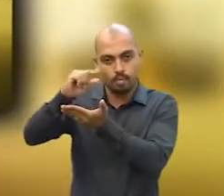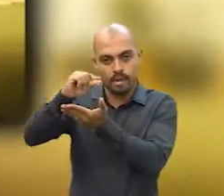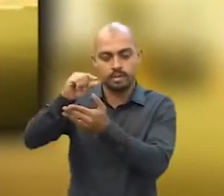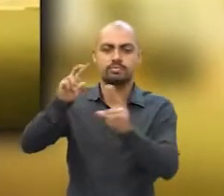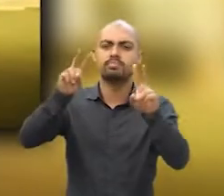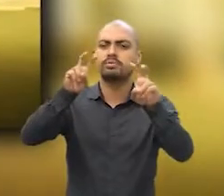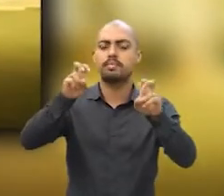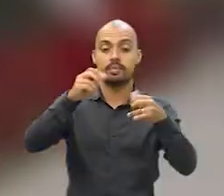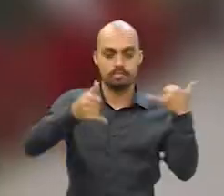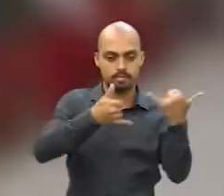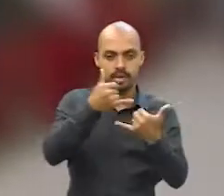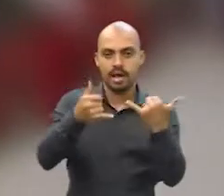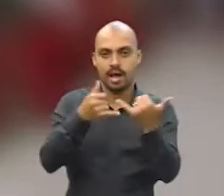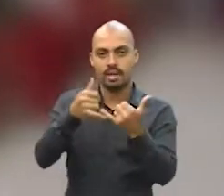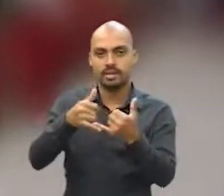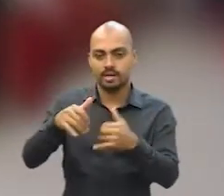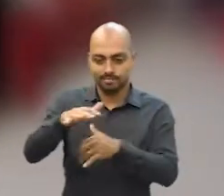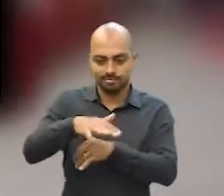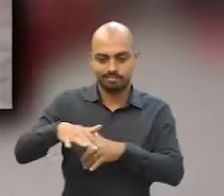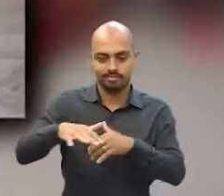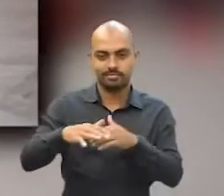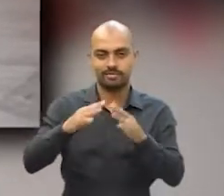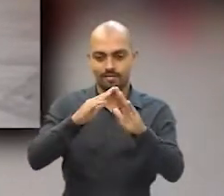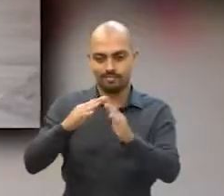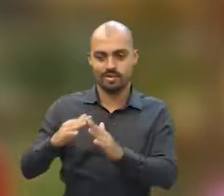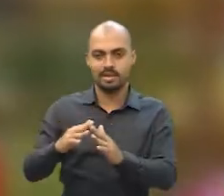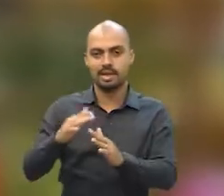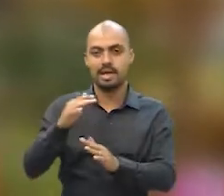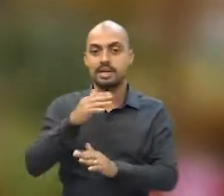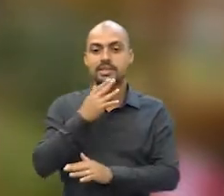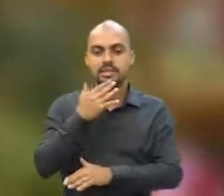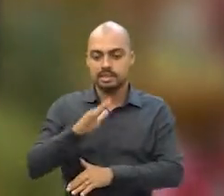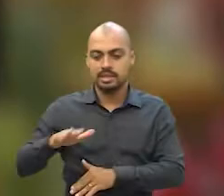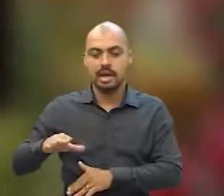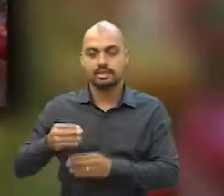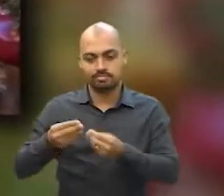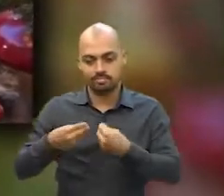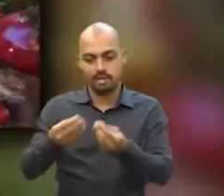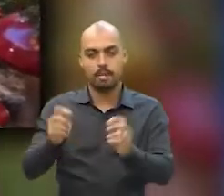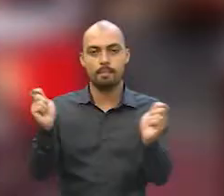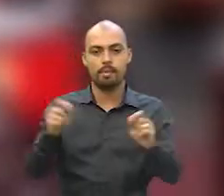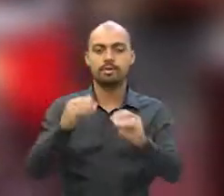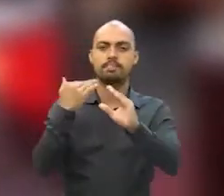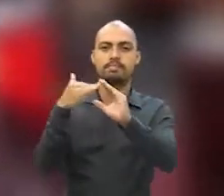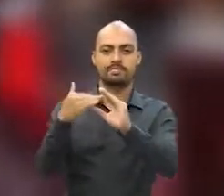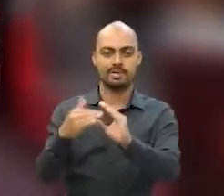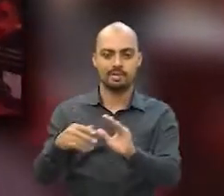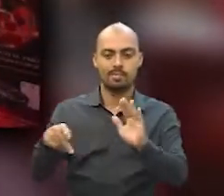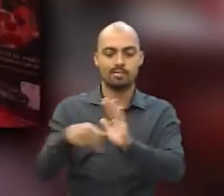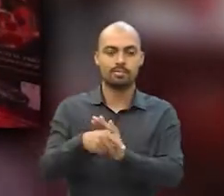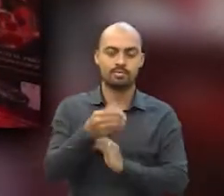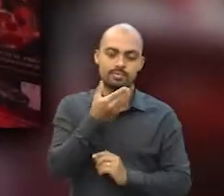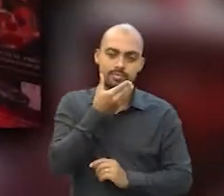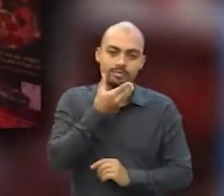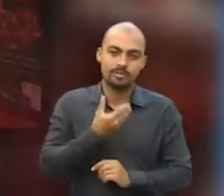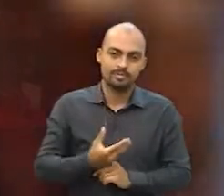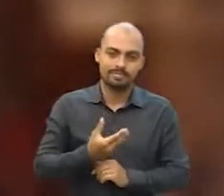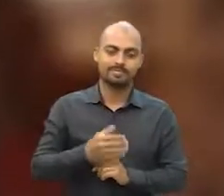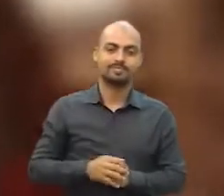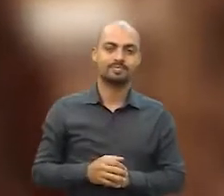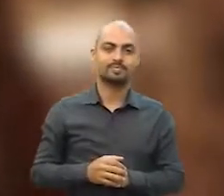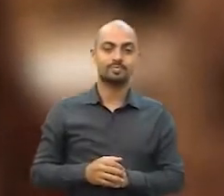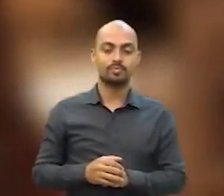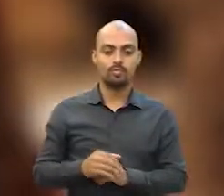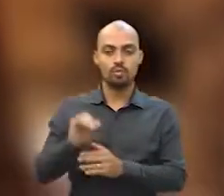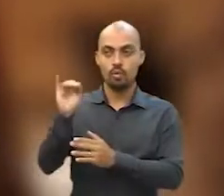tema é Brincadeiras no Vilarejo. E a criançada poderá até receber mensagens personalizadas do Papai Noel. Lá no